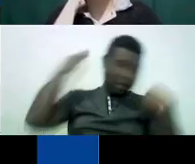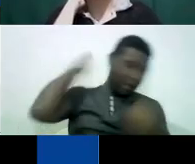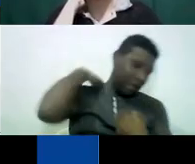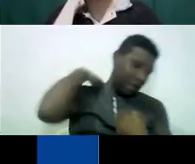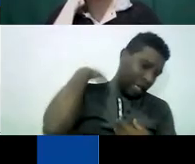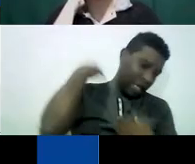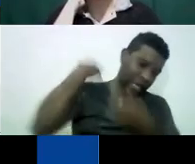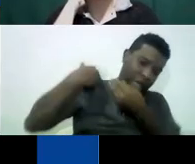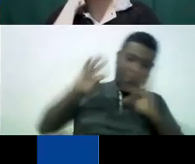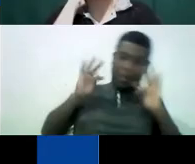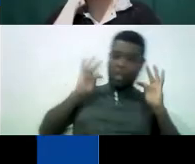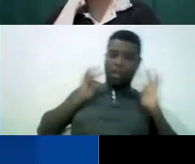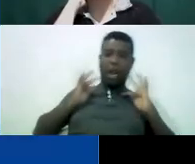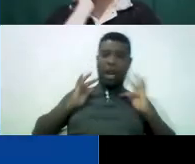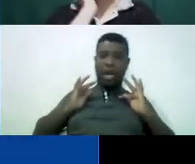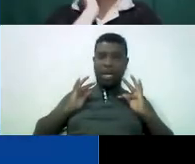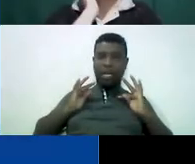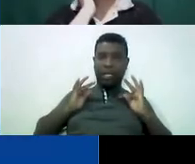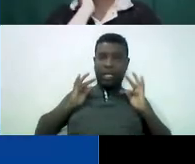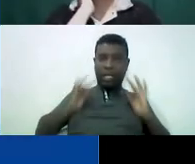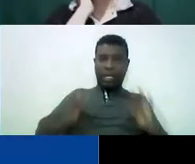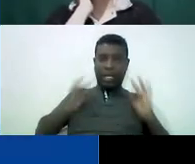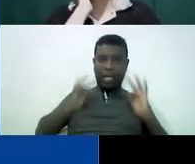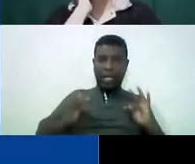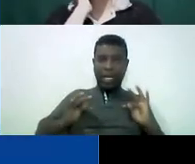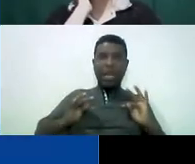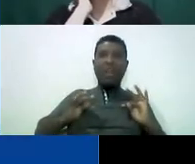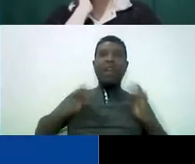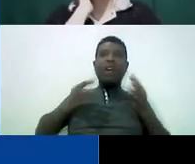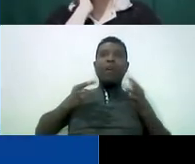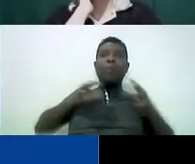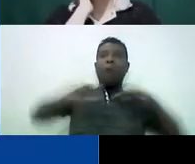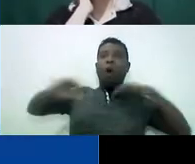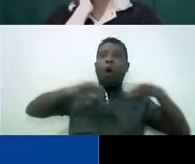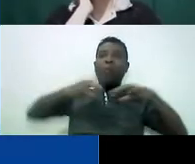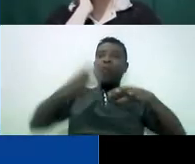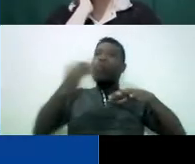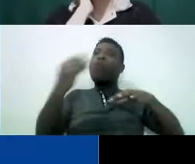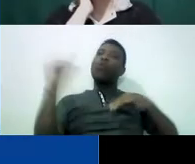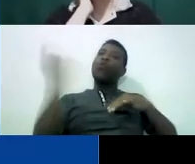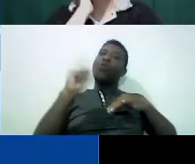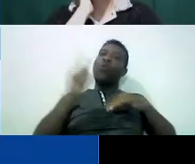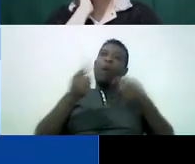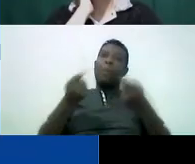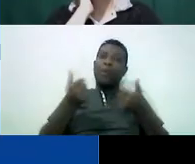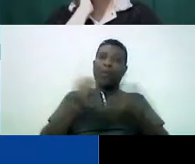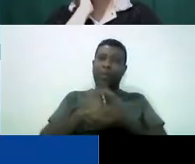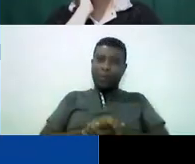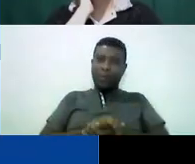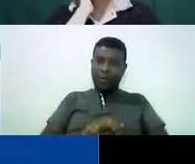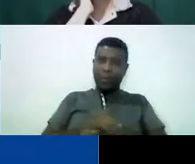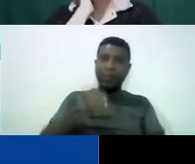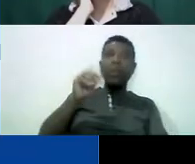tá? São músculos mais profundos. Os músculos suborbitais, que são aqueles que ficam na base aqui da nuca,